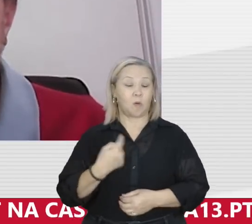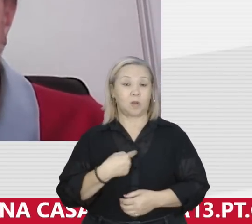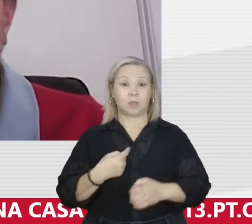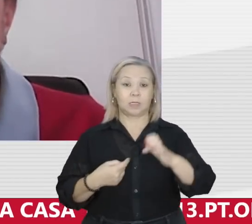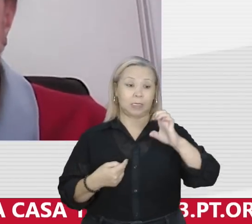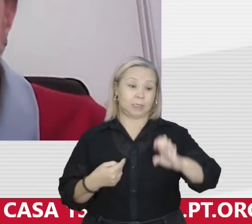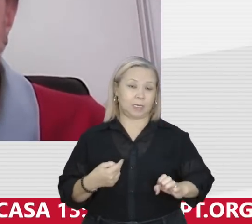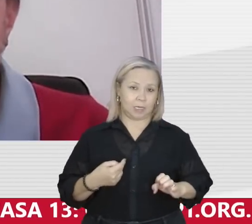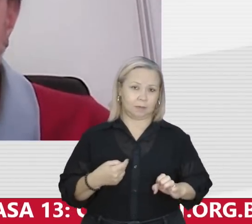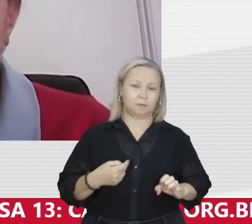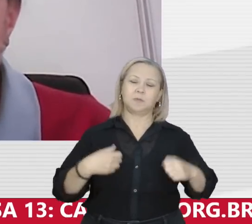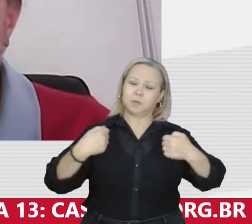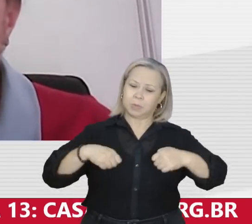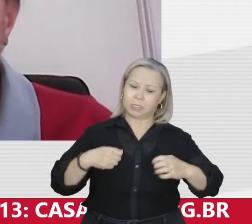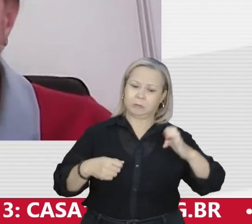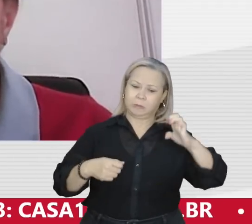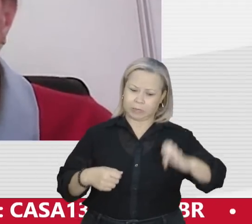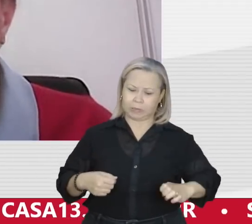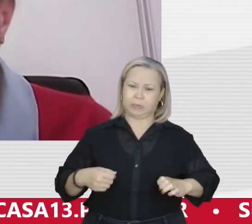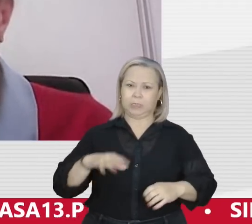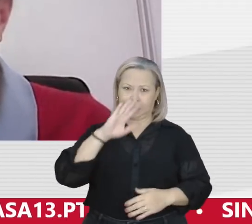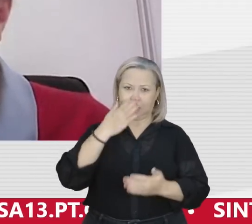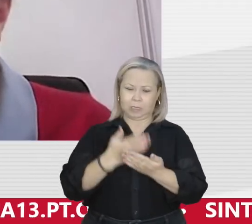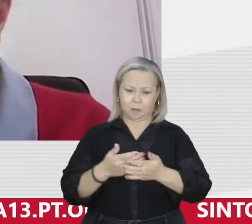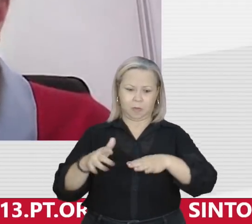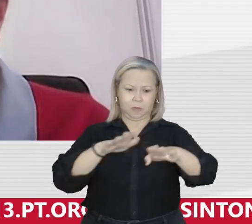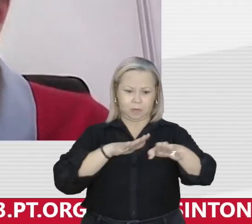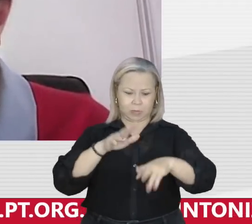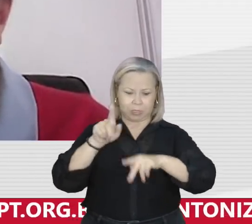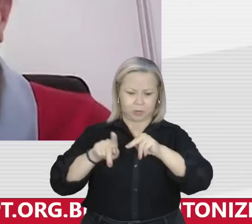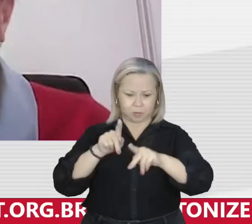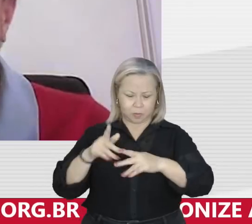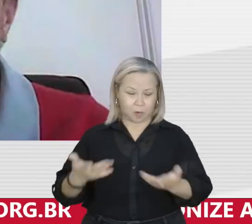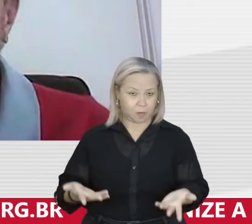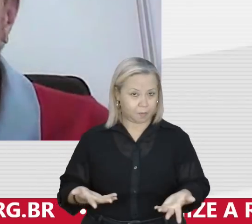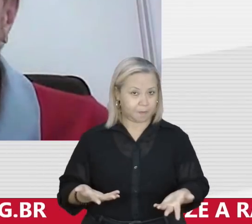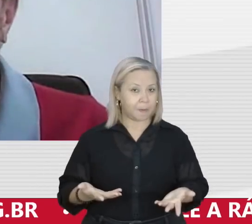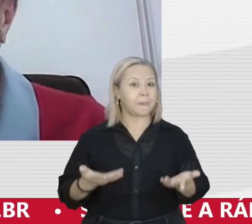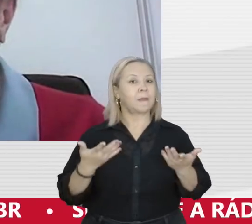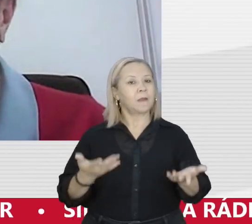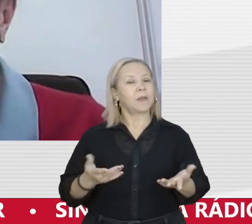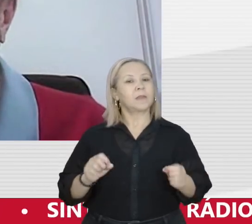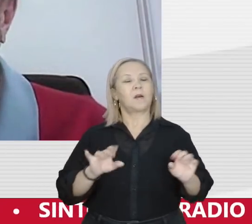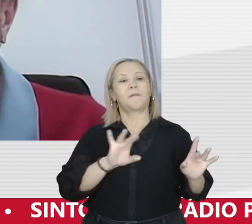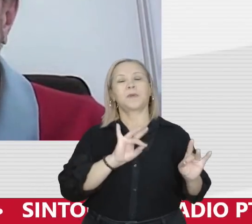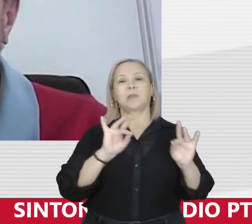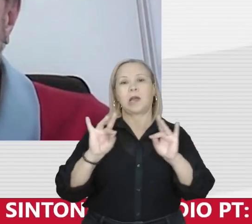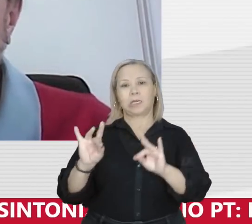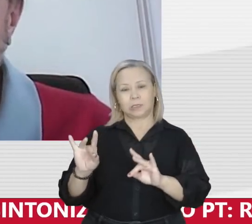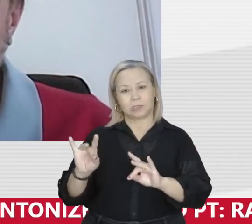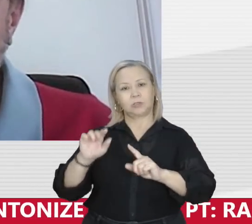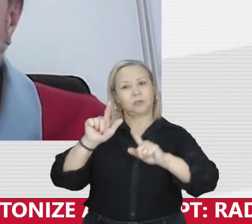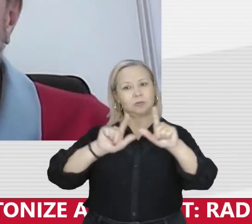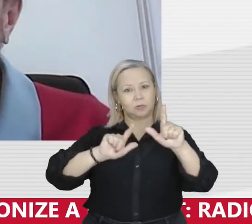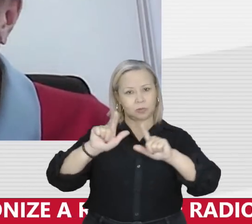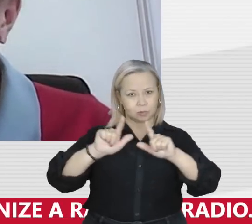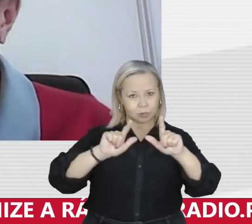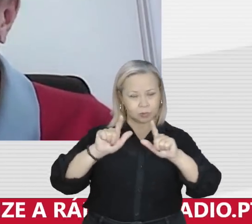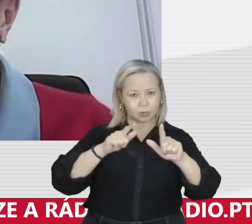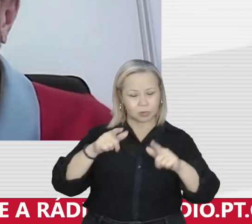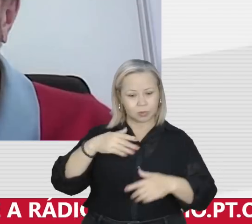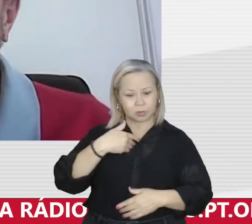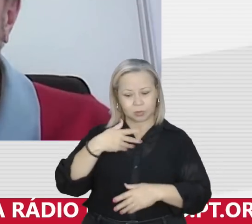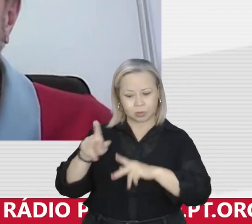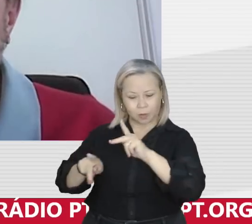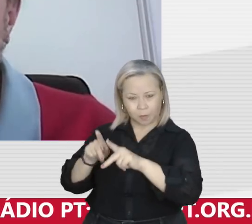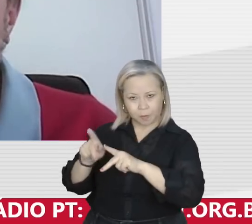na organização e na mobilização do povo. Então, gente, quem está aí assistindo, né, o seu público, Paulo,